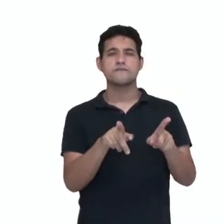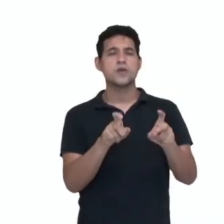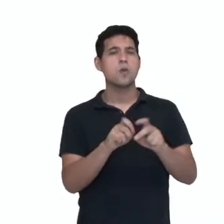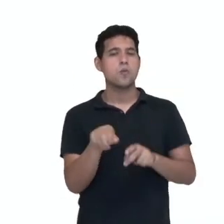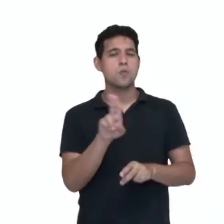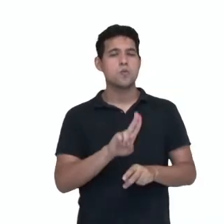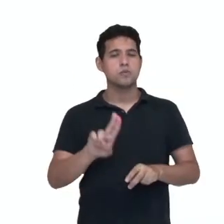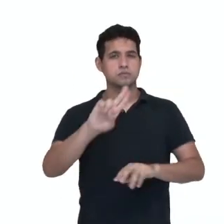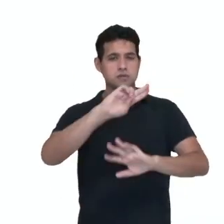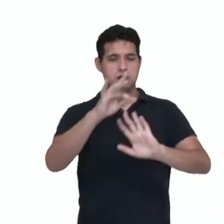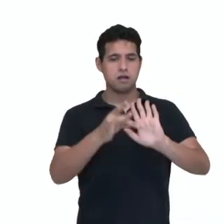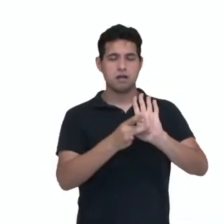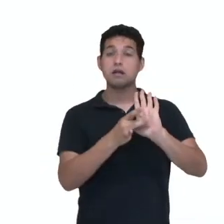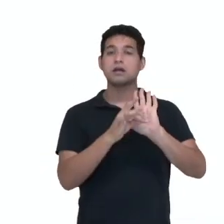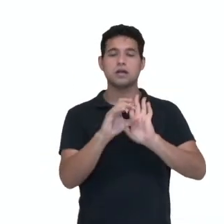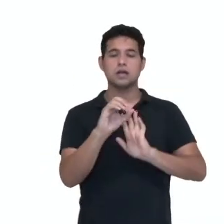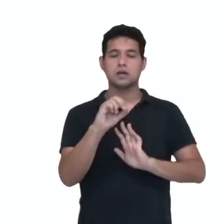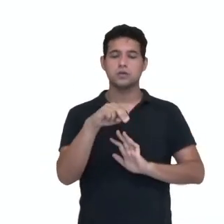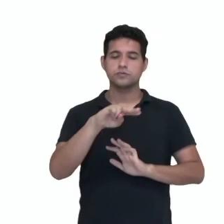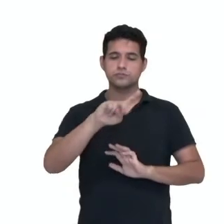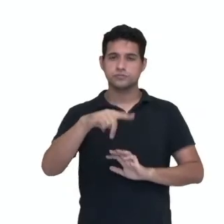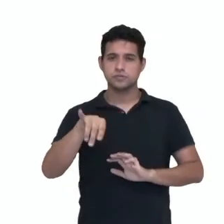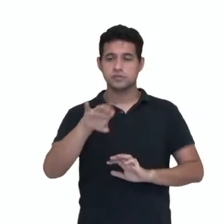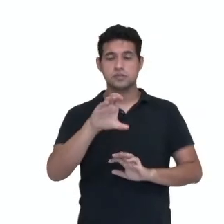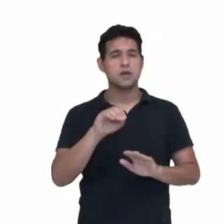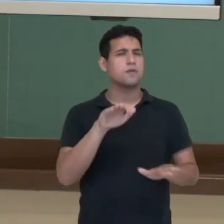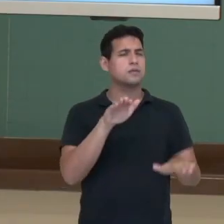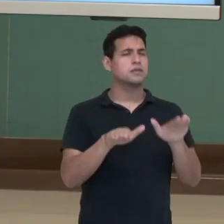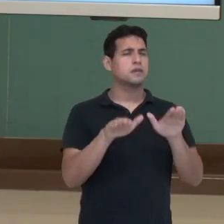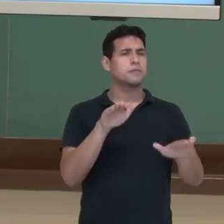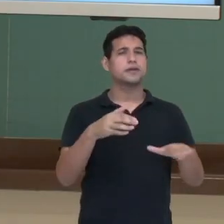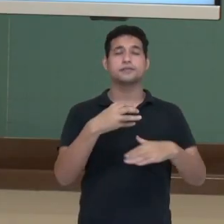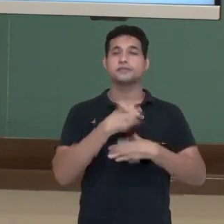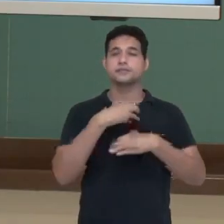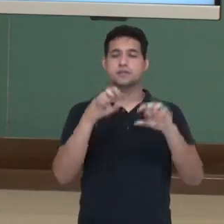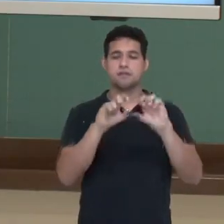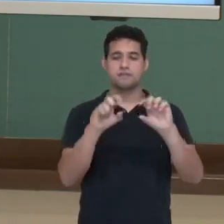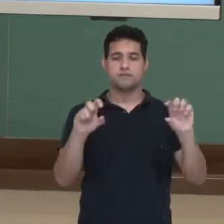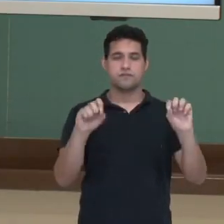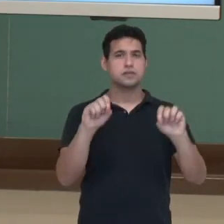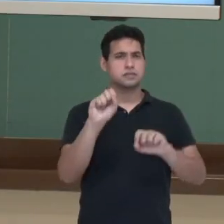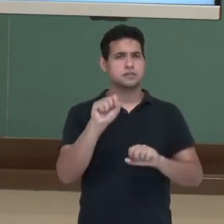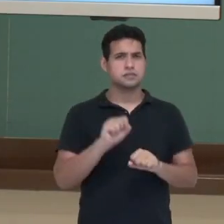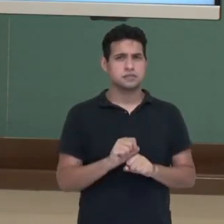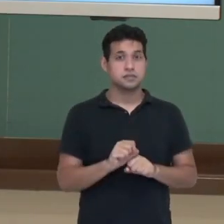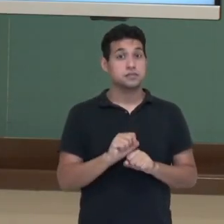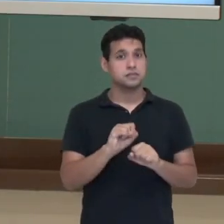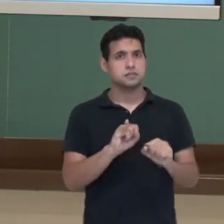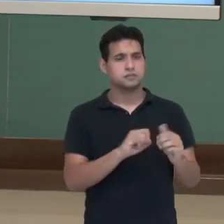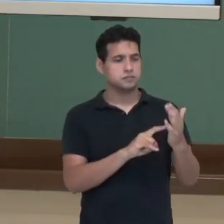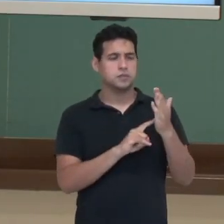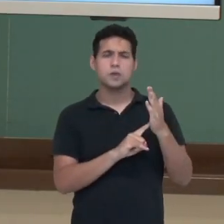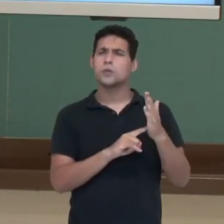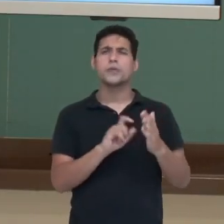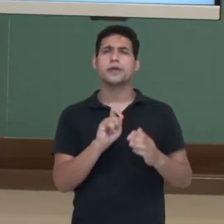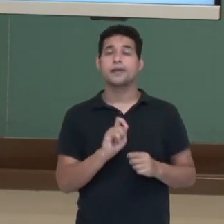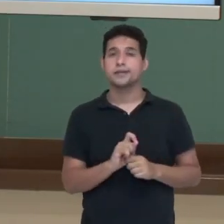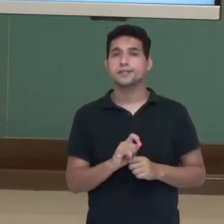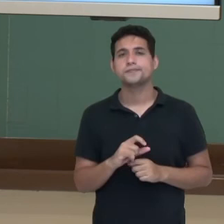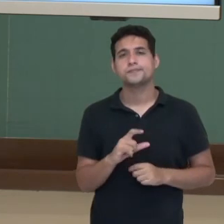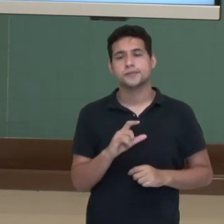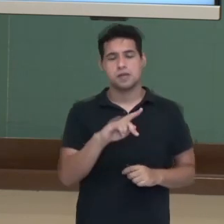vão colocar a conjunção de acordo com o sentido da frase. Se muestra compassivo,